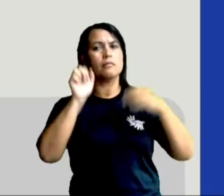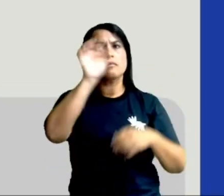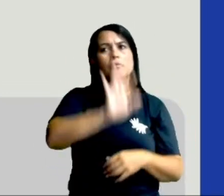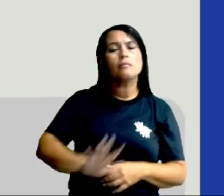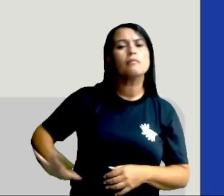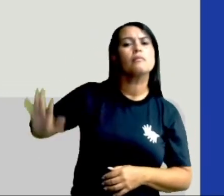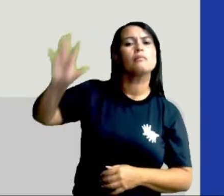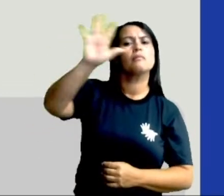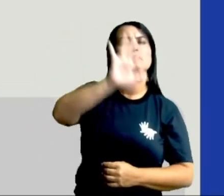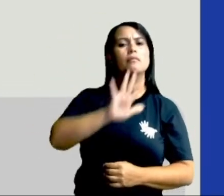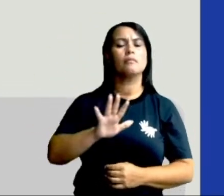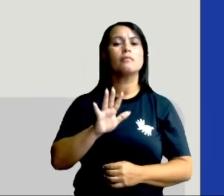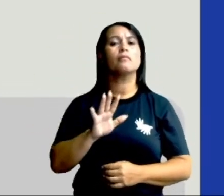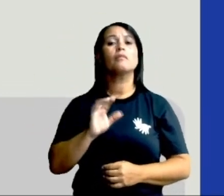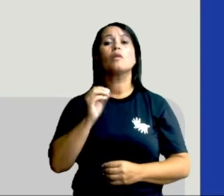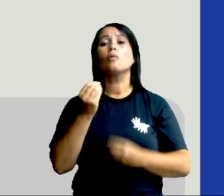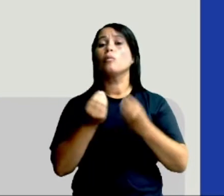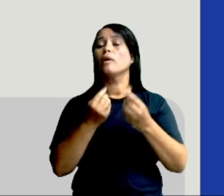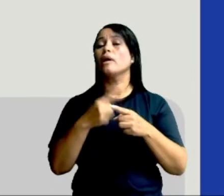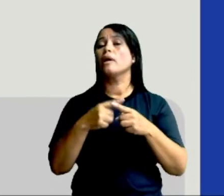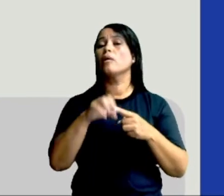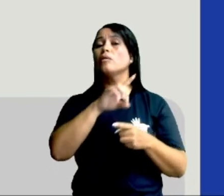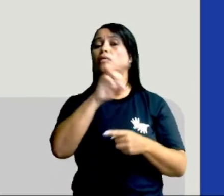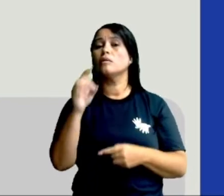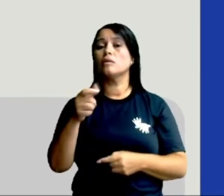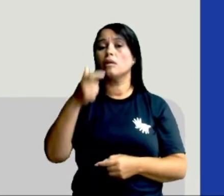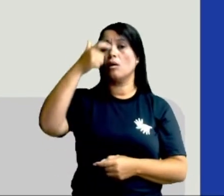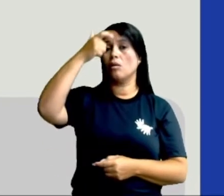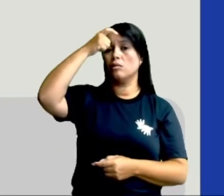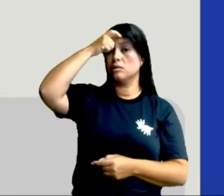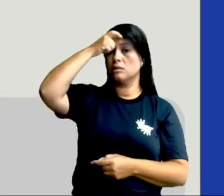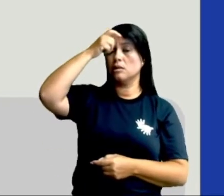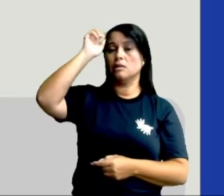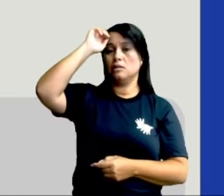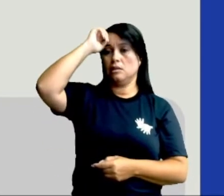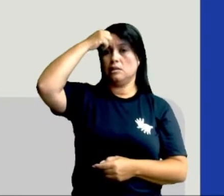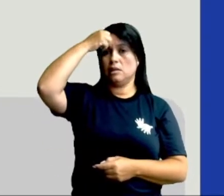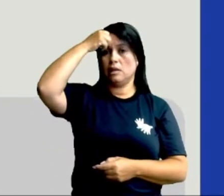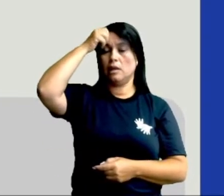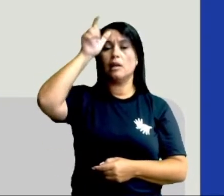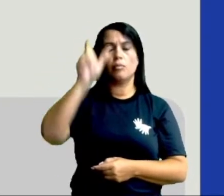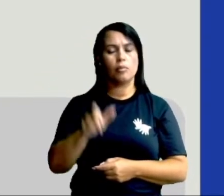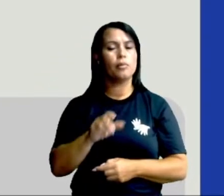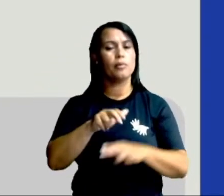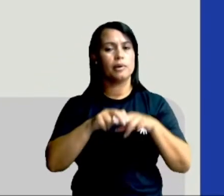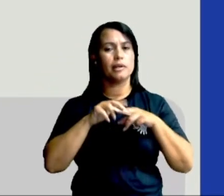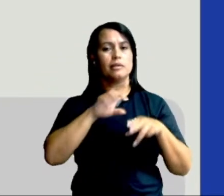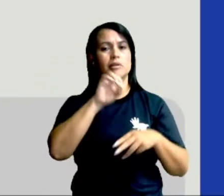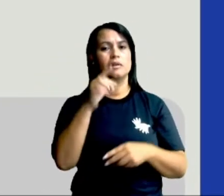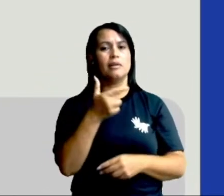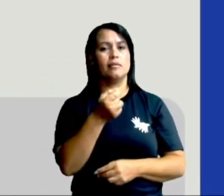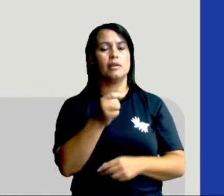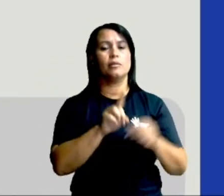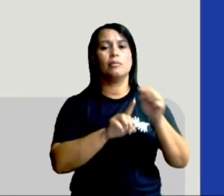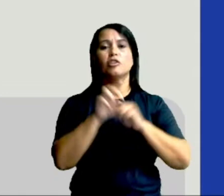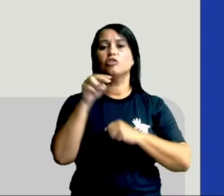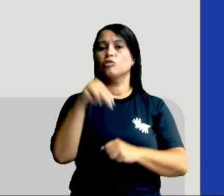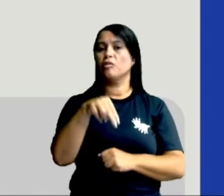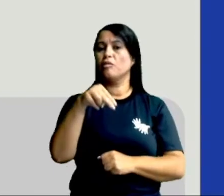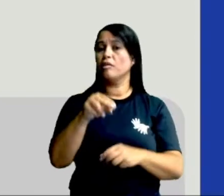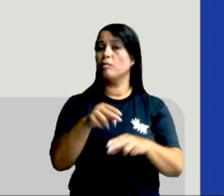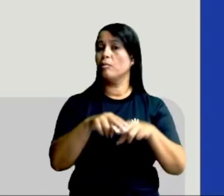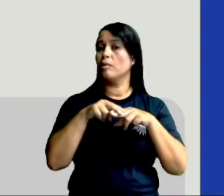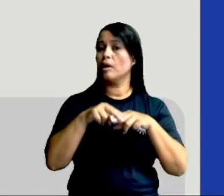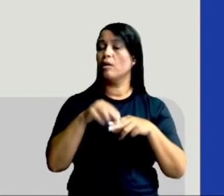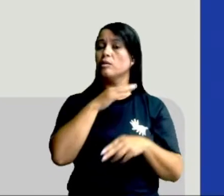nacional como o Dia da Consciência Negra. Então, por isso o Dia da Consciência Negra é comemorado e celebrado no dia 20 de novembro, por conta